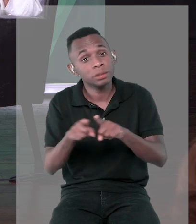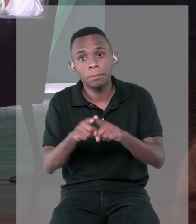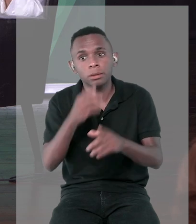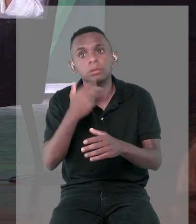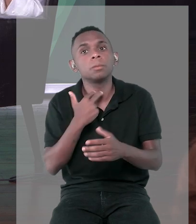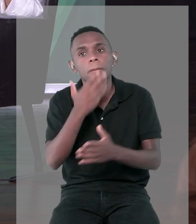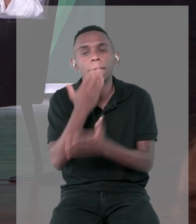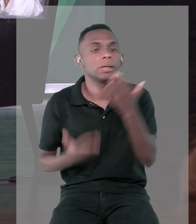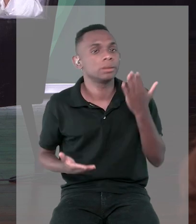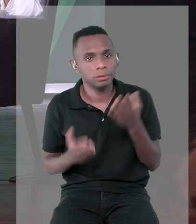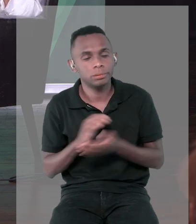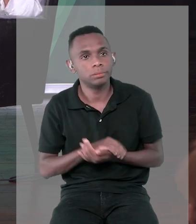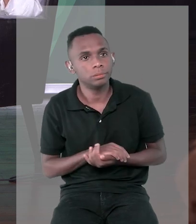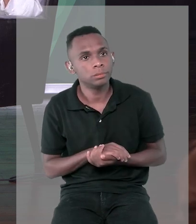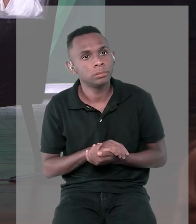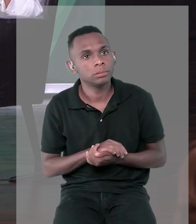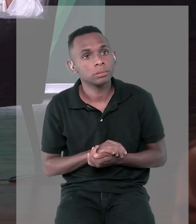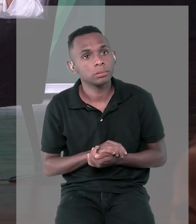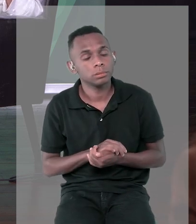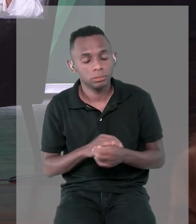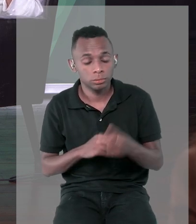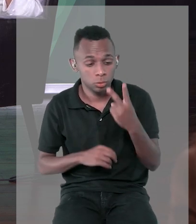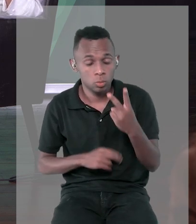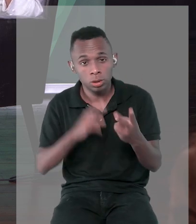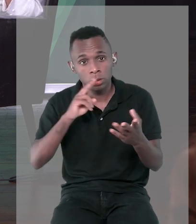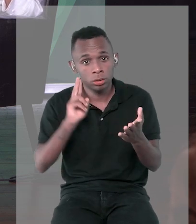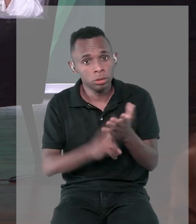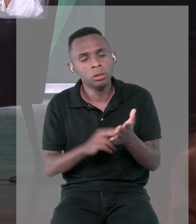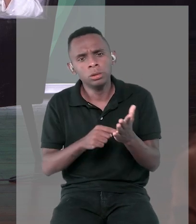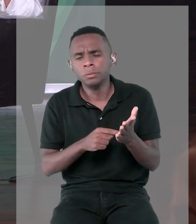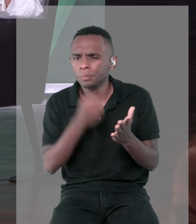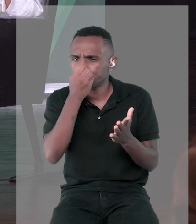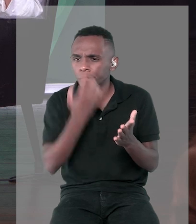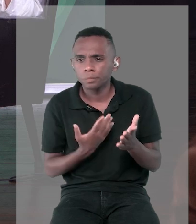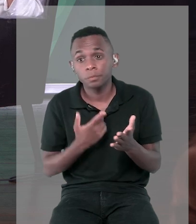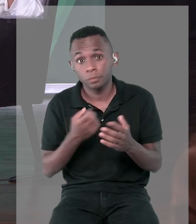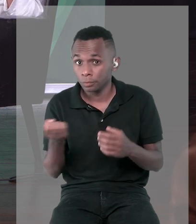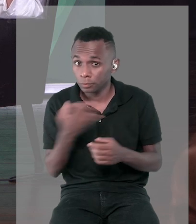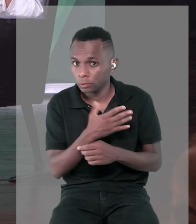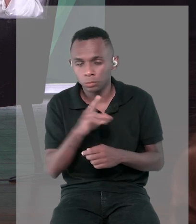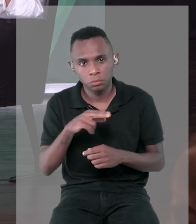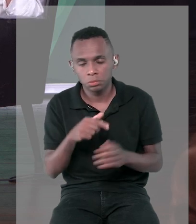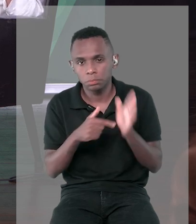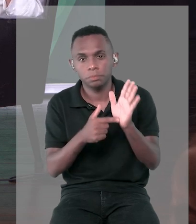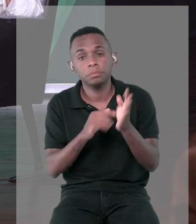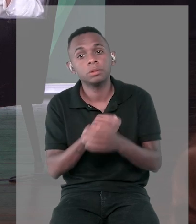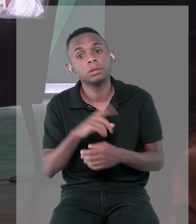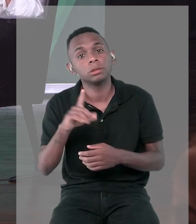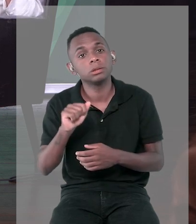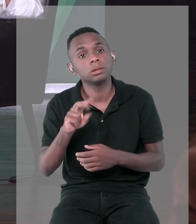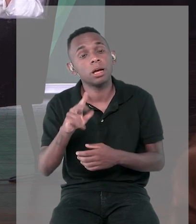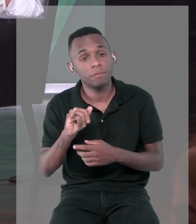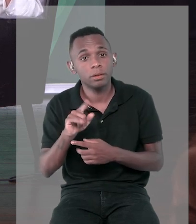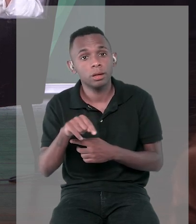ficassem perdidos, né? Você vê, tem duas cartas que eu acho muito boas. Uma é inédita, que é o